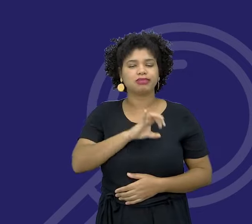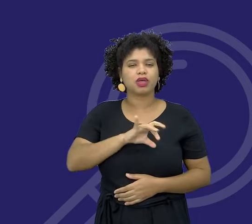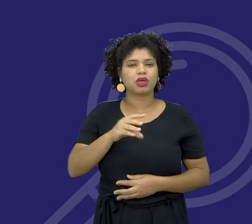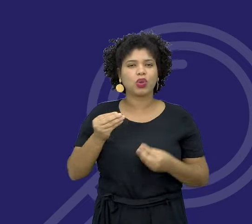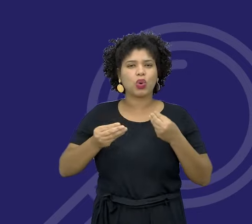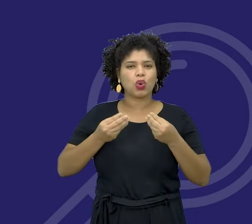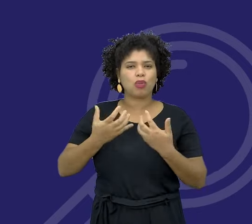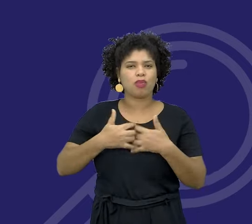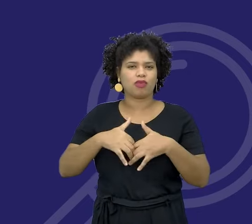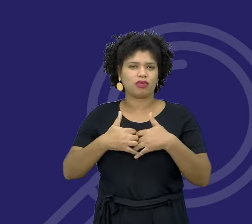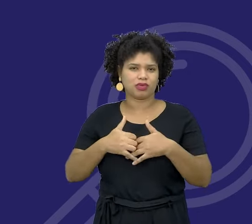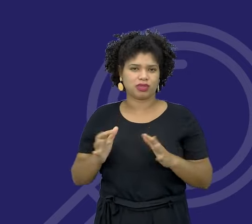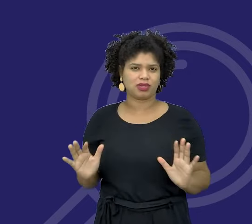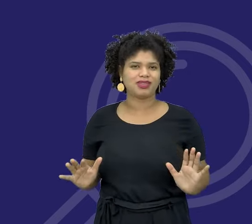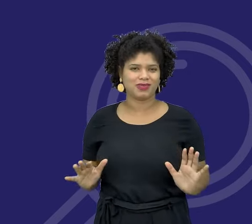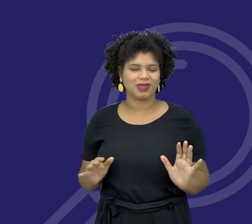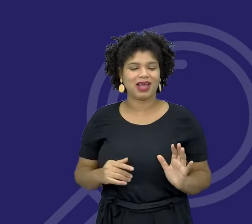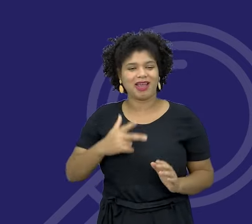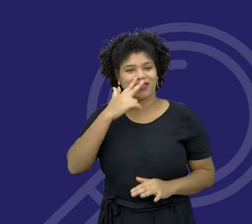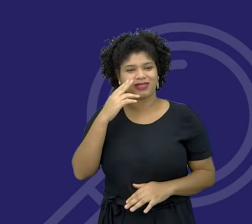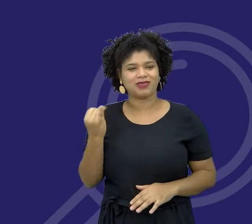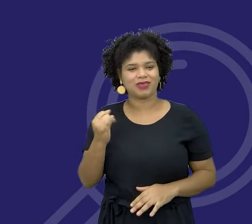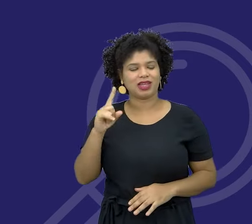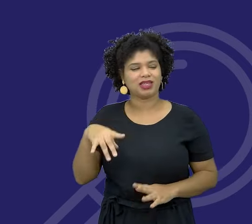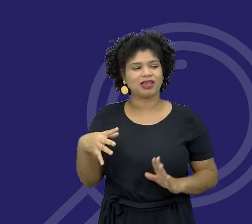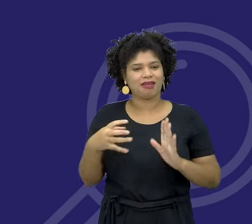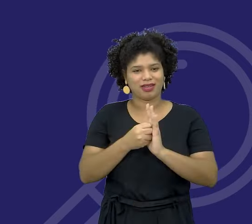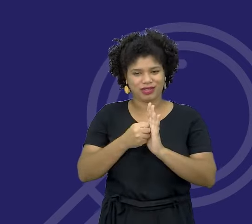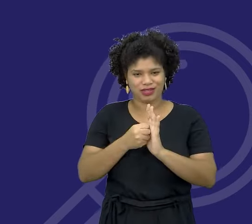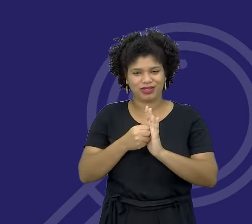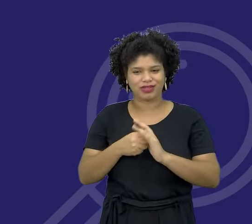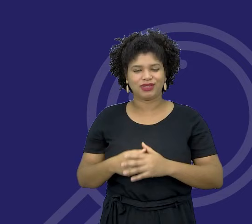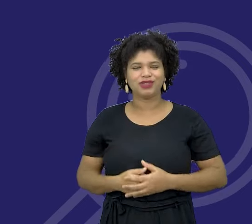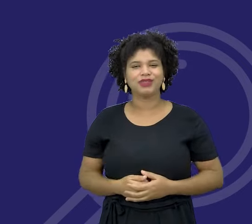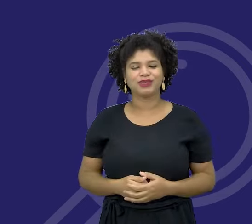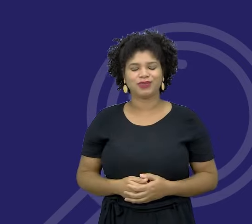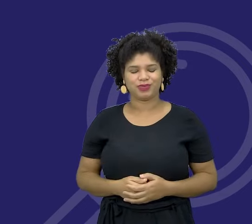um. Acho que esse registro é muito importante.